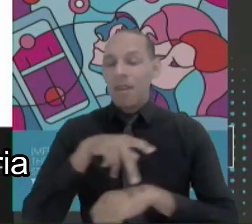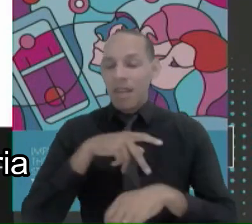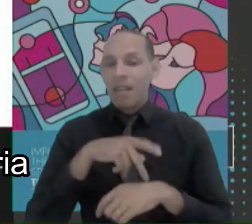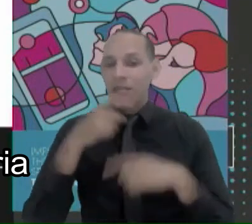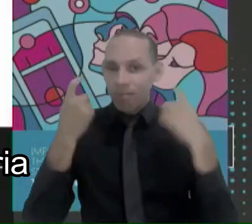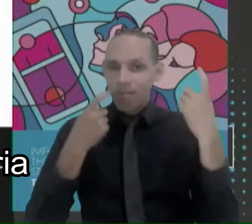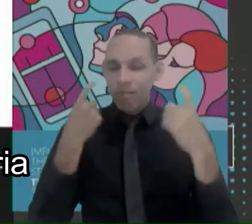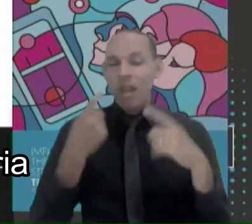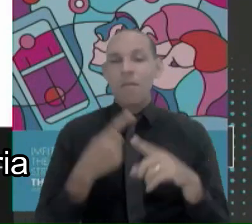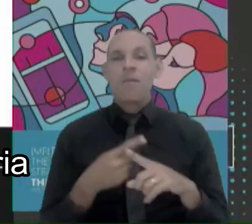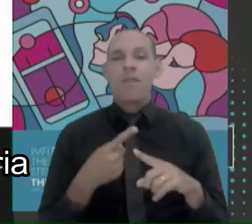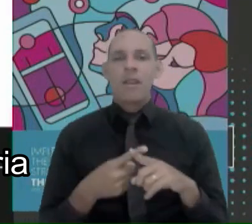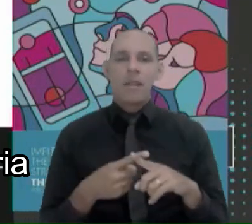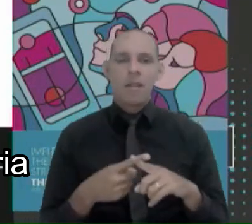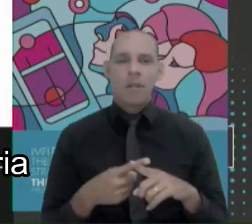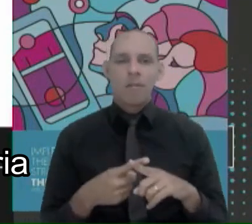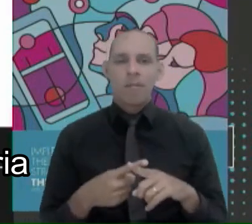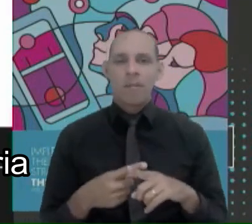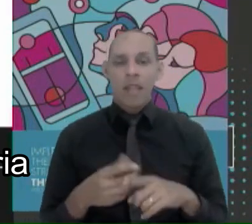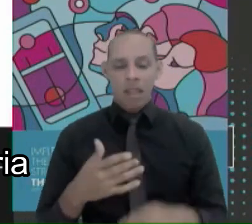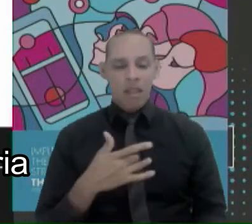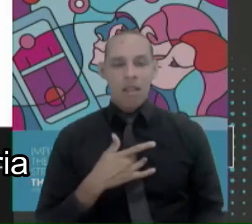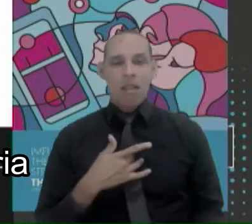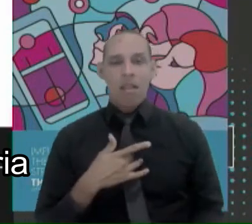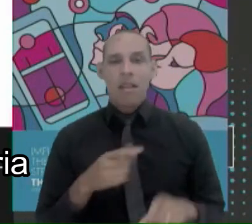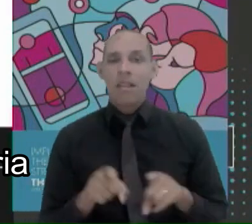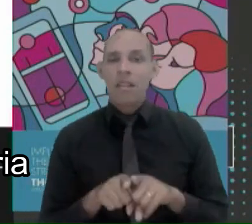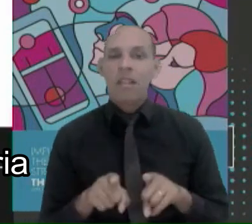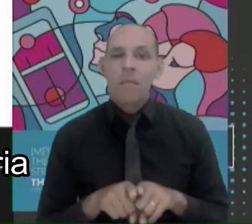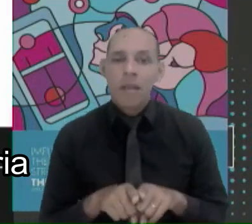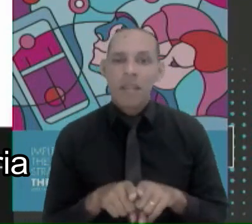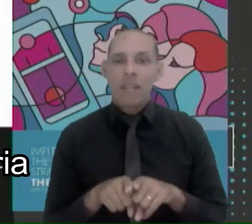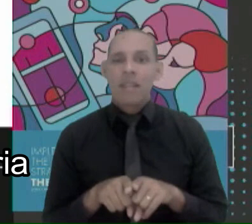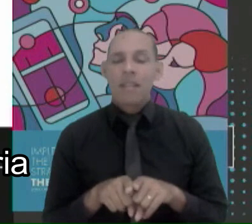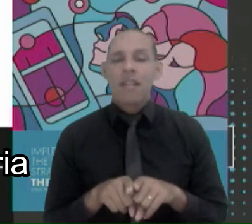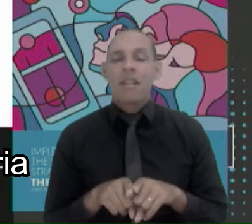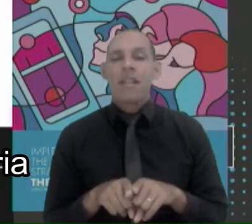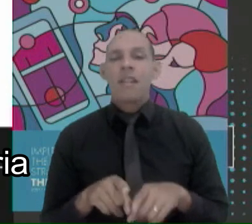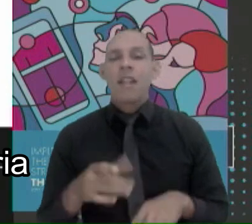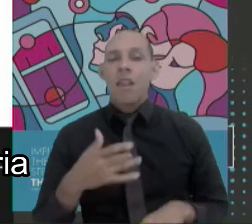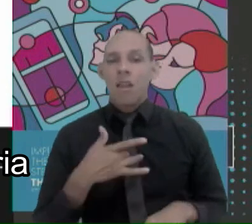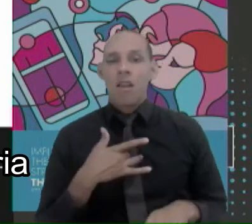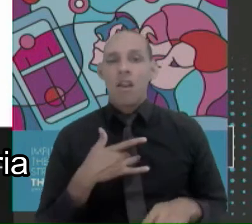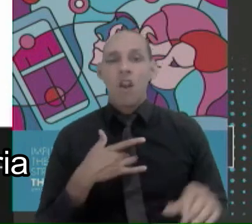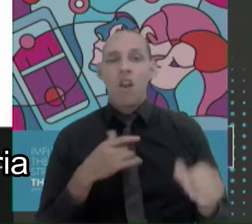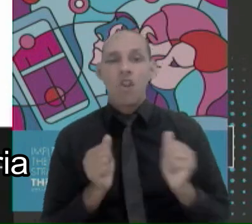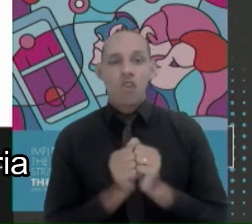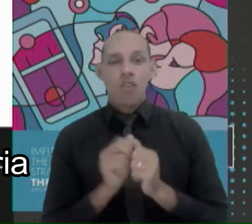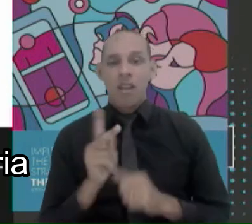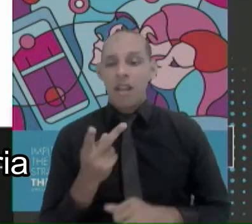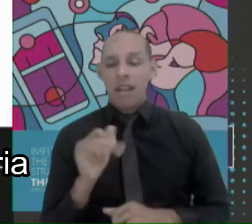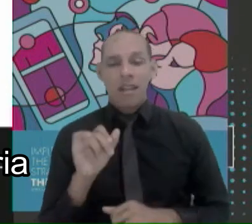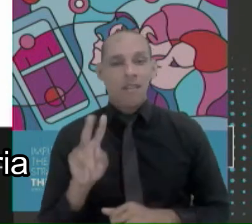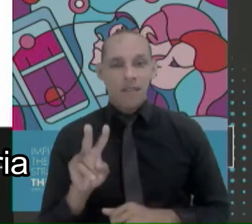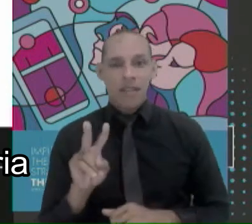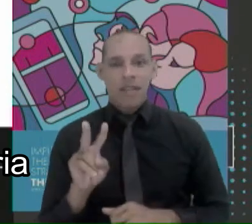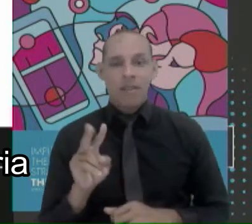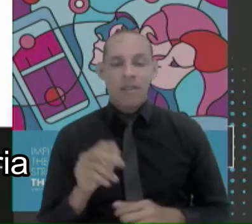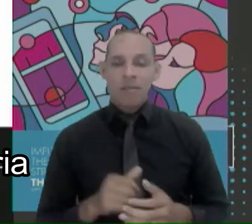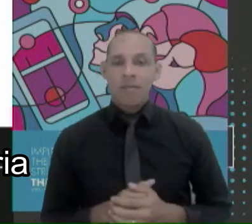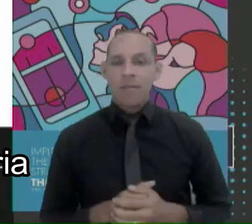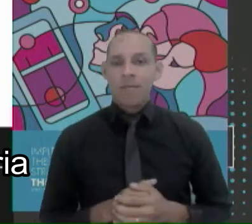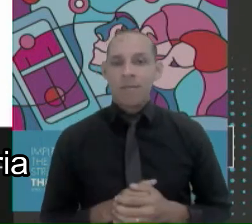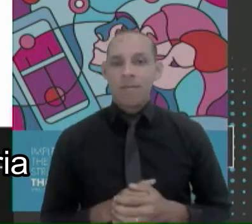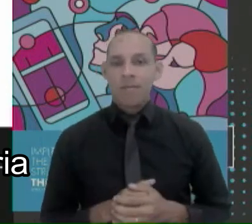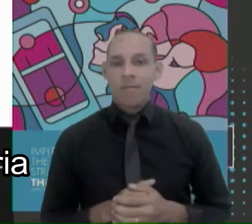preocupa tanto pela questão da tuberculose quanto da co-infecção tuberculose e HIV. O Brasil só não preocupa sobre